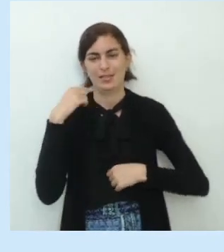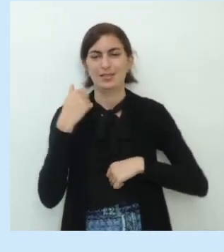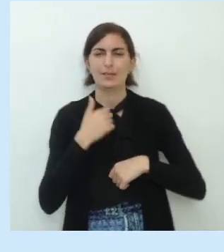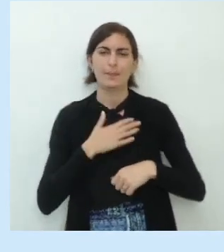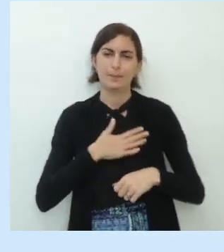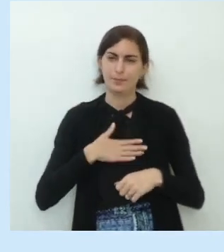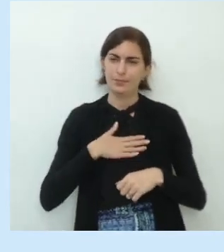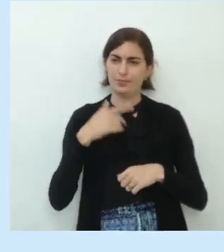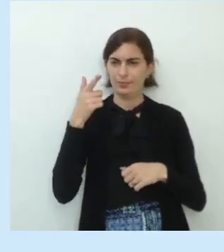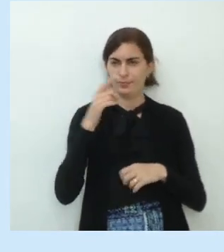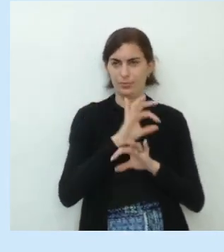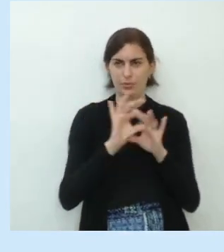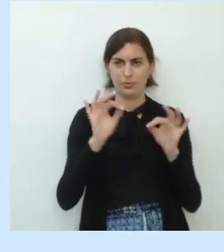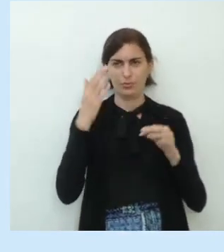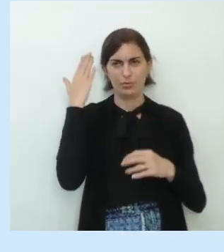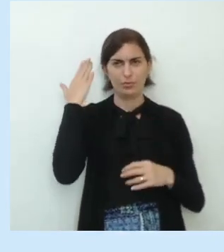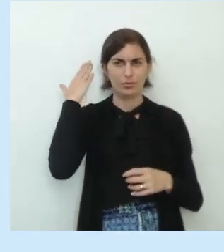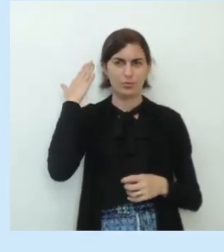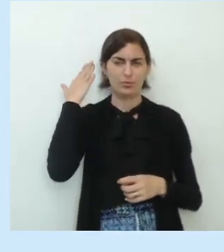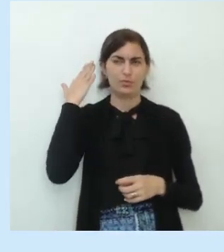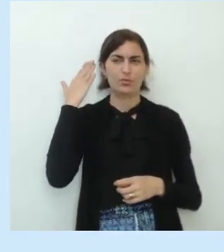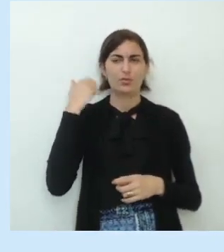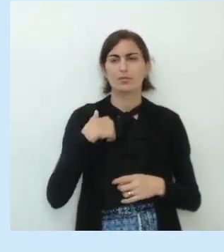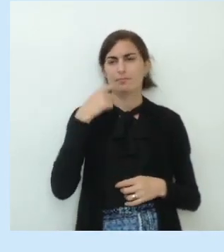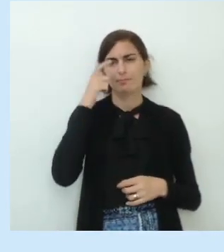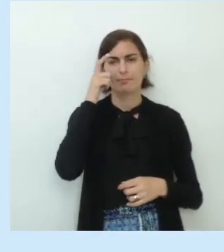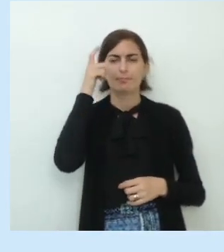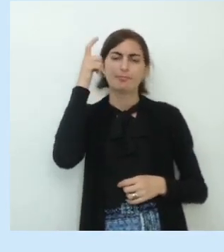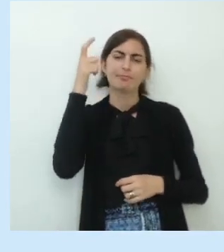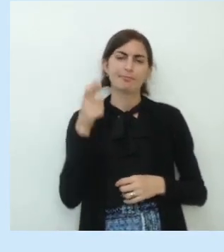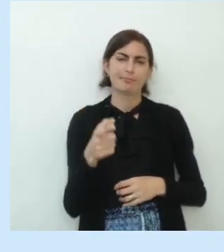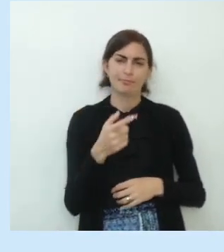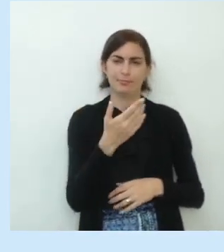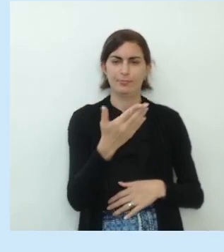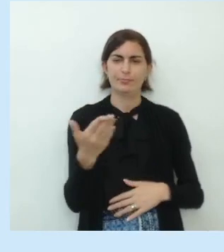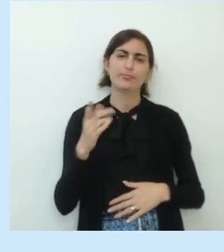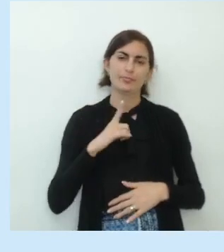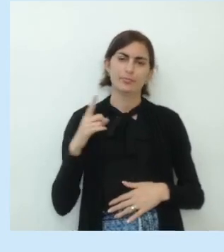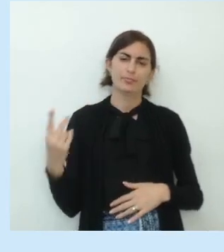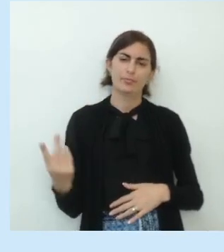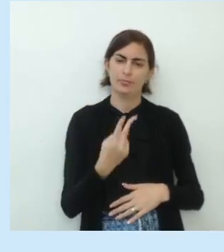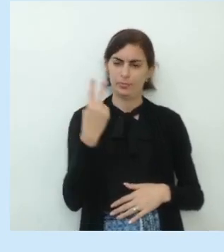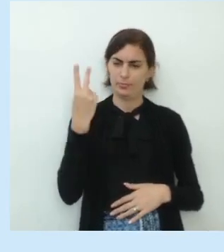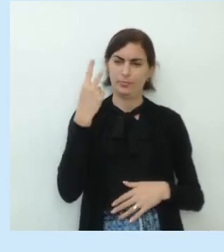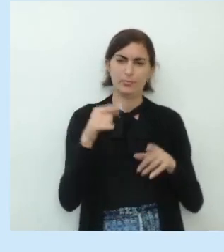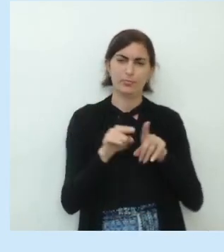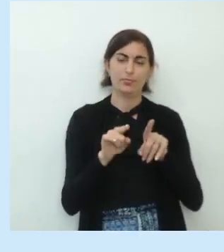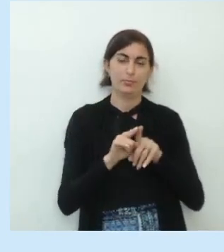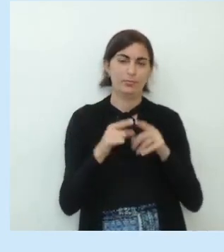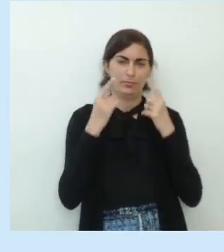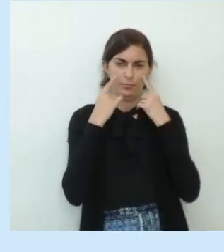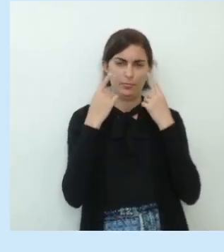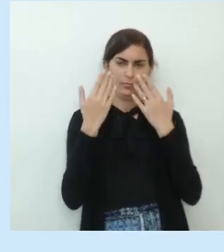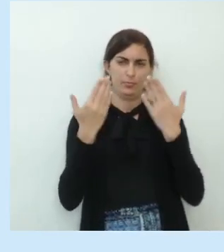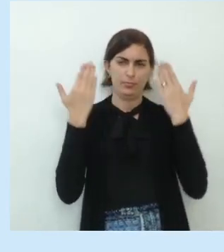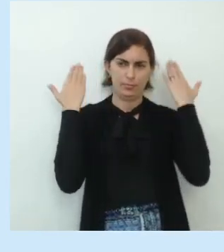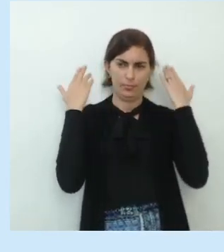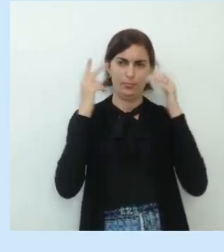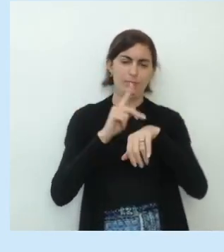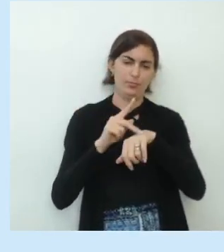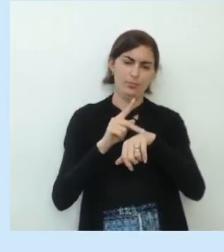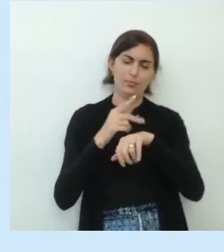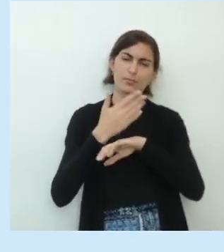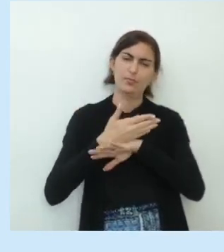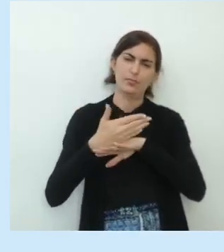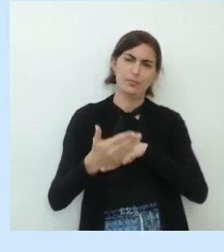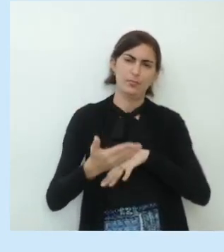bom? Muito show, tá aí uma coisa muito interessante que você tem que valorizar também. Olha a xilogravura apresentada em preto e branco no